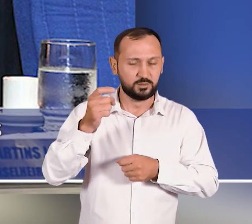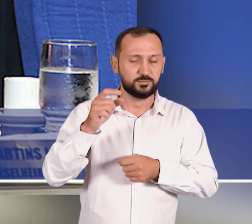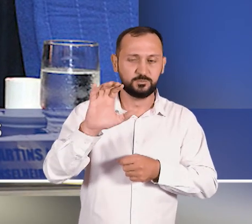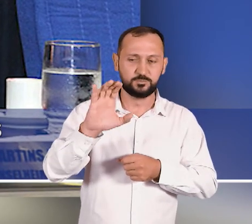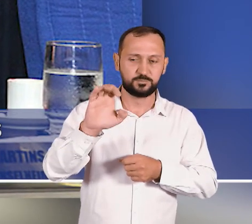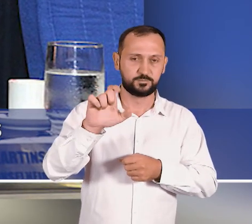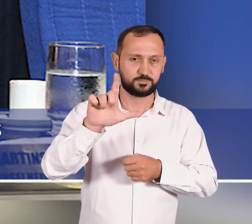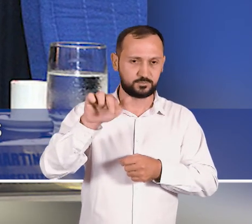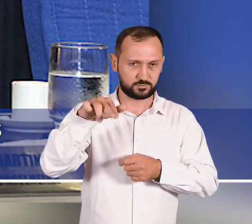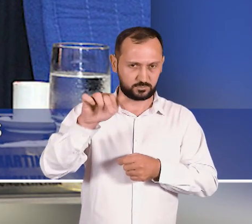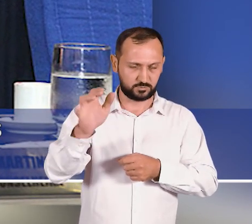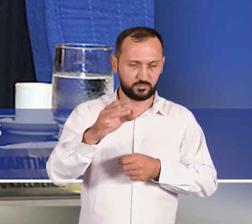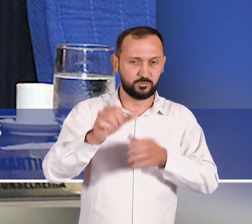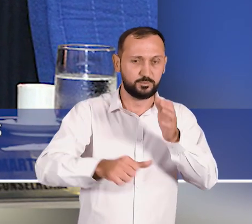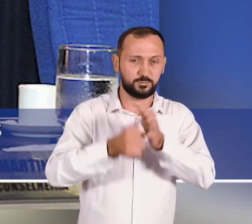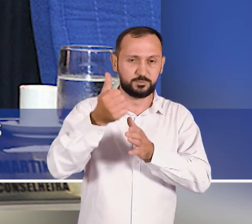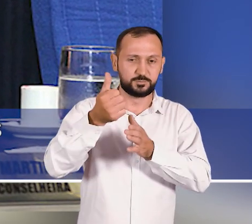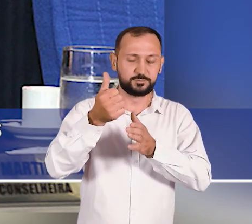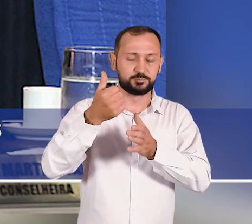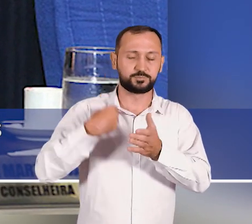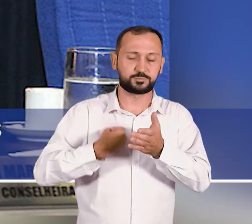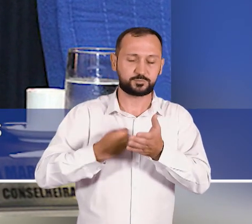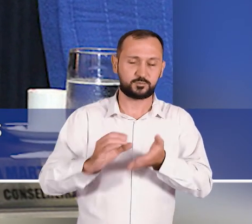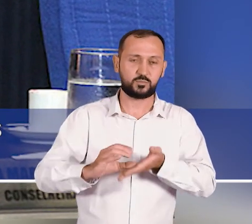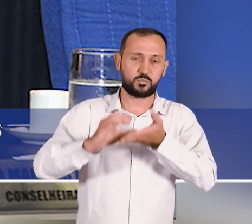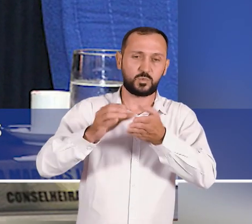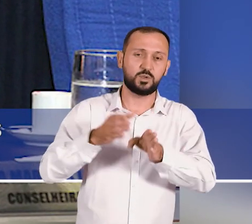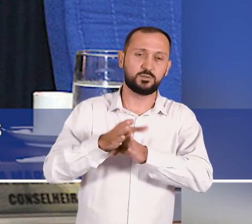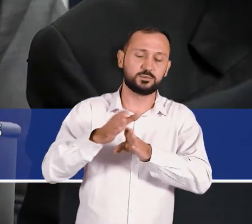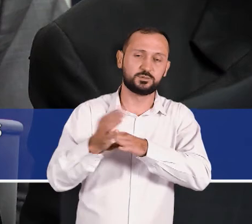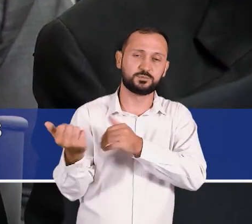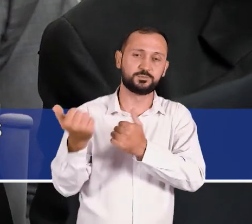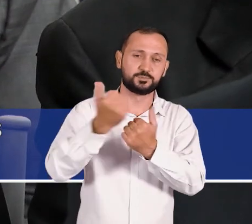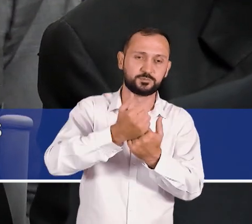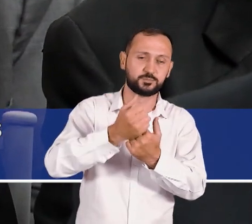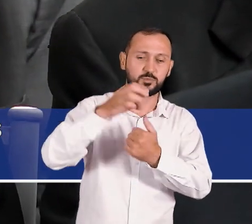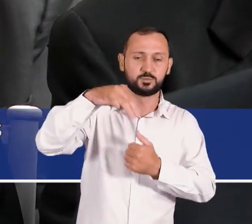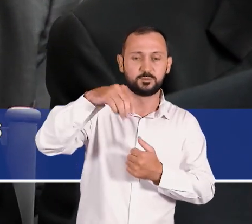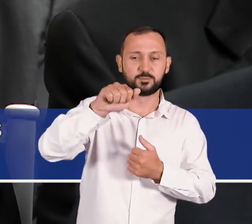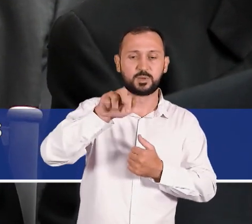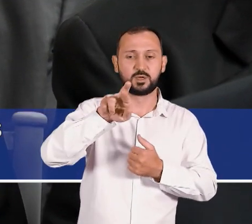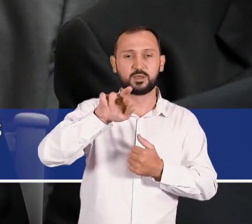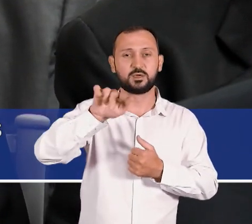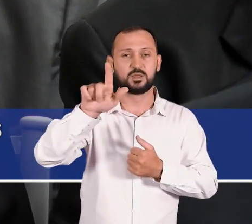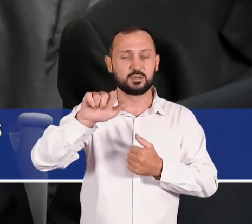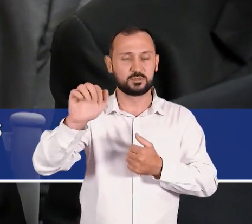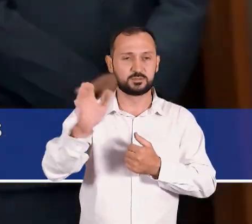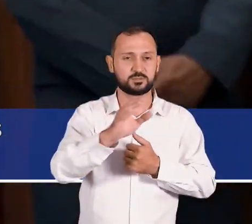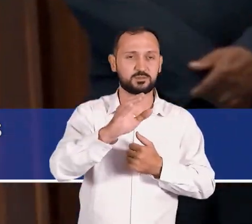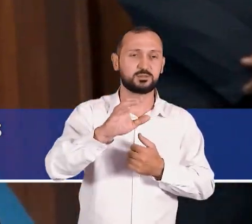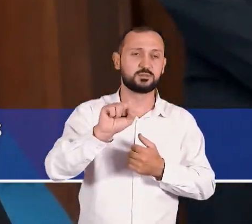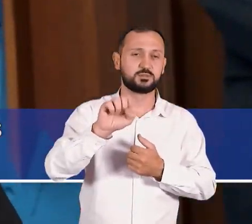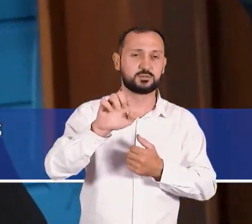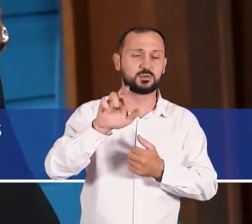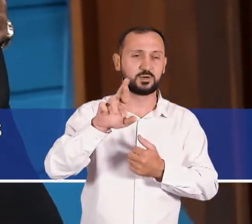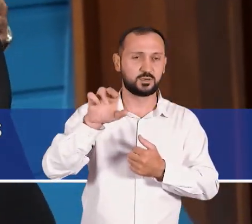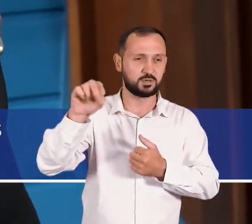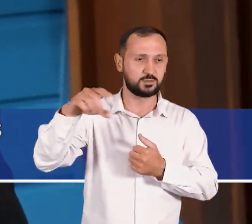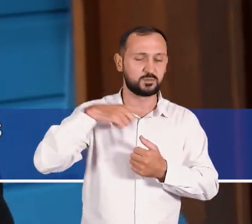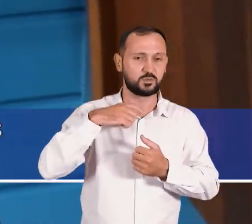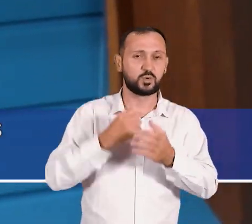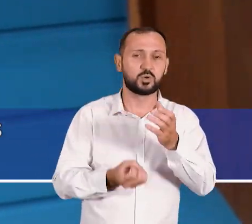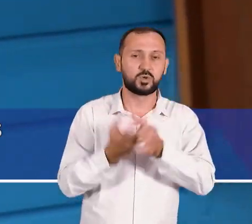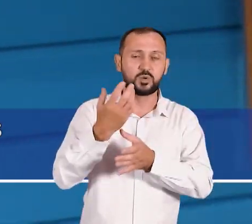Celina Jalade foi a primeira mulher a assumir uma vaga na Corte de Contas, sendo sucedida por Marisa Serrano, que, com foco na